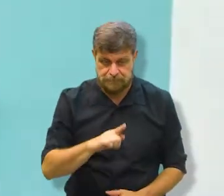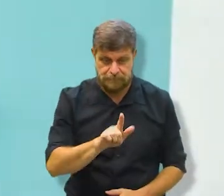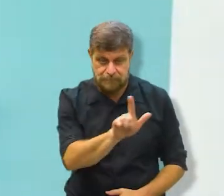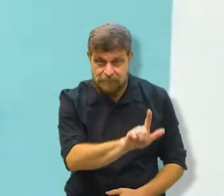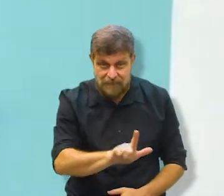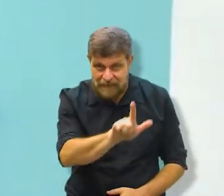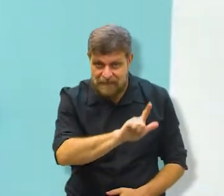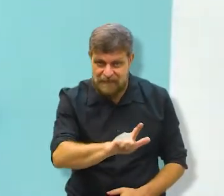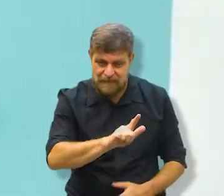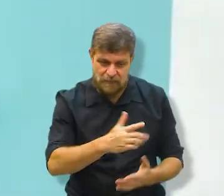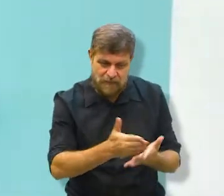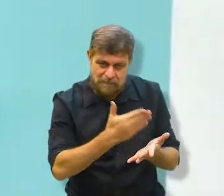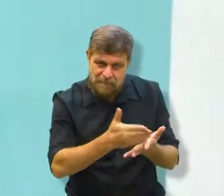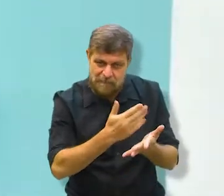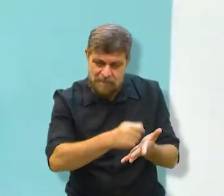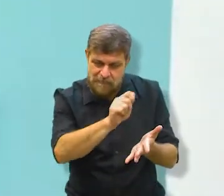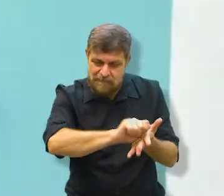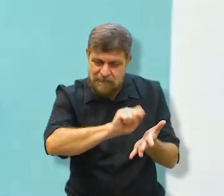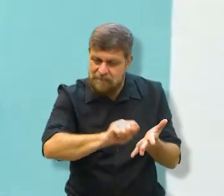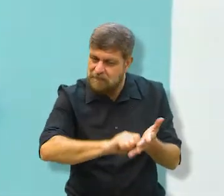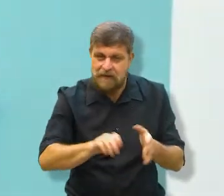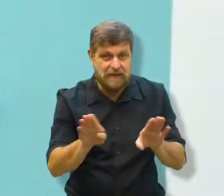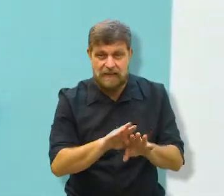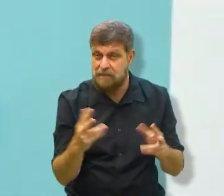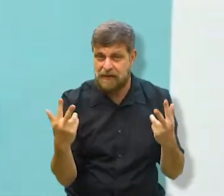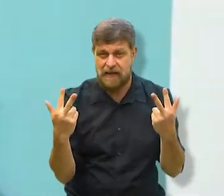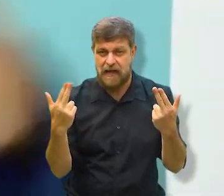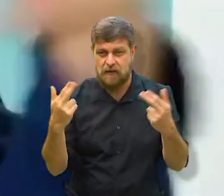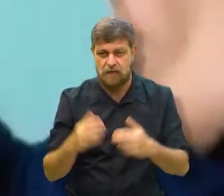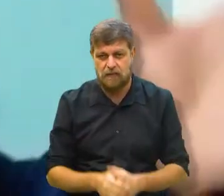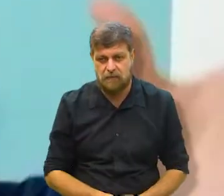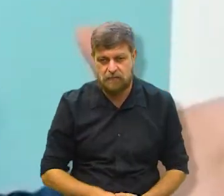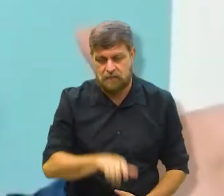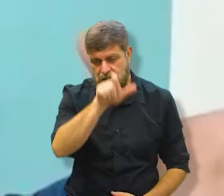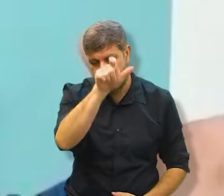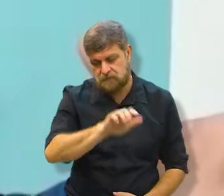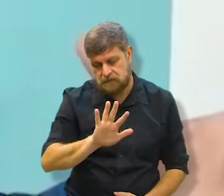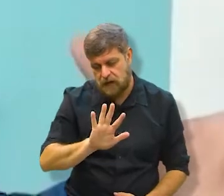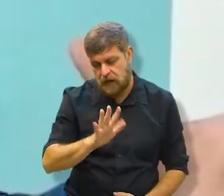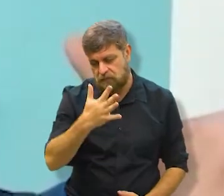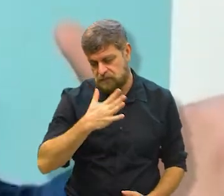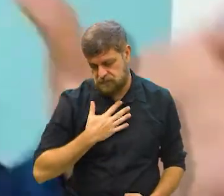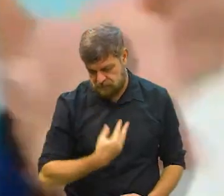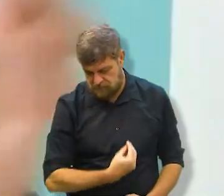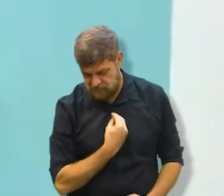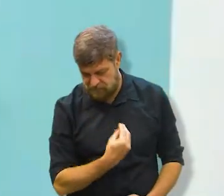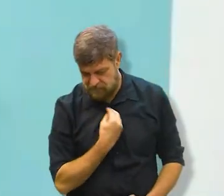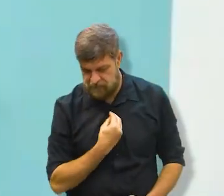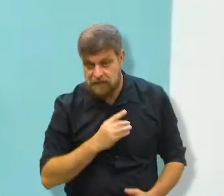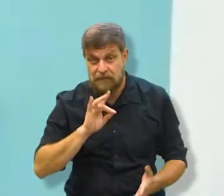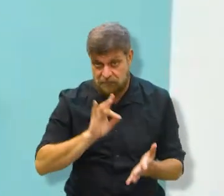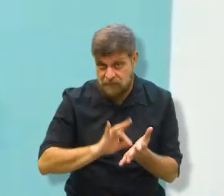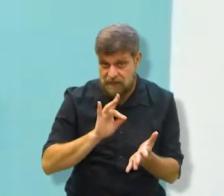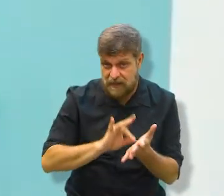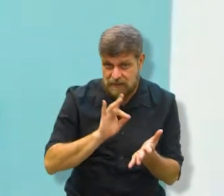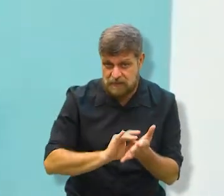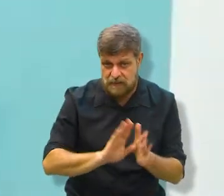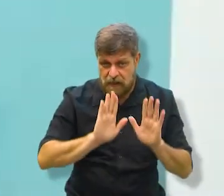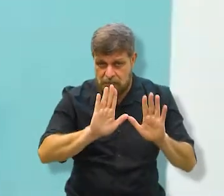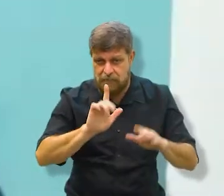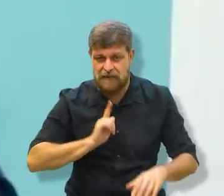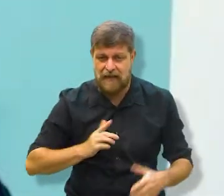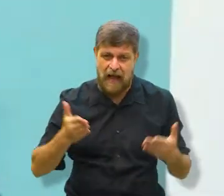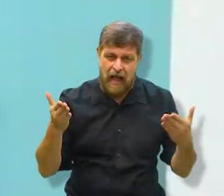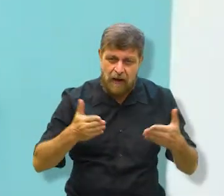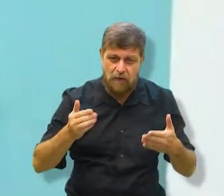Na literatura é isso, poderia ser assim também, né, aconteceu algo na minha vida, muito real, muito concreto,